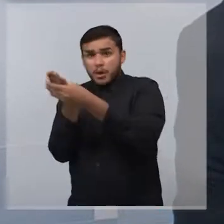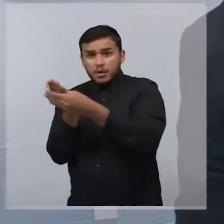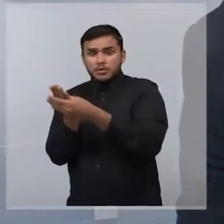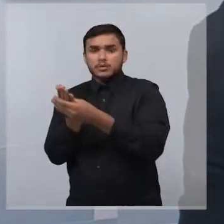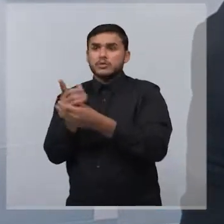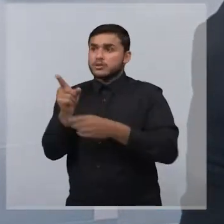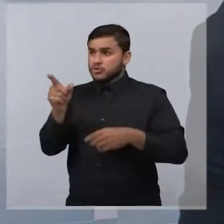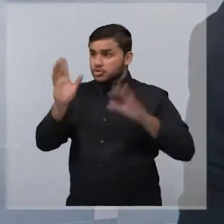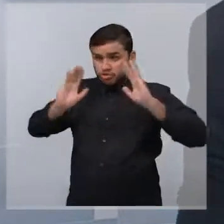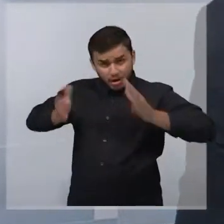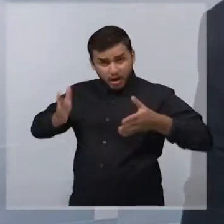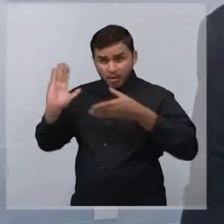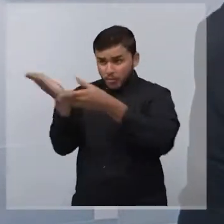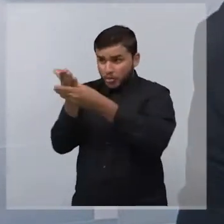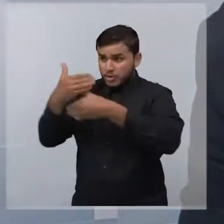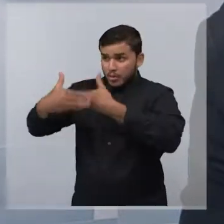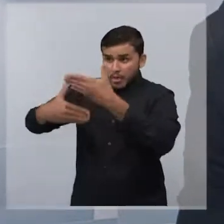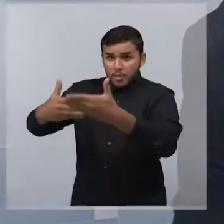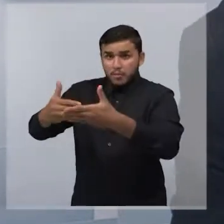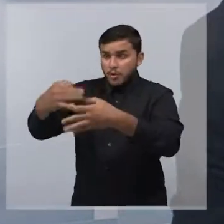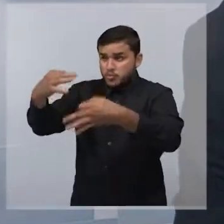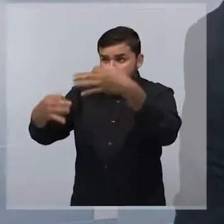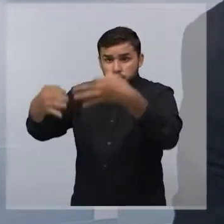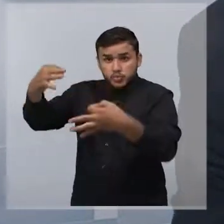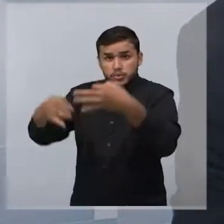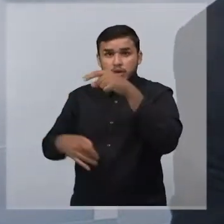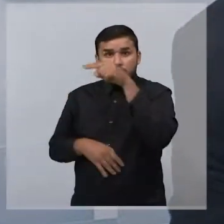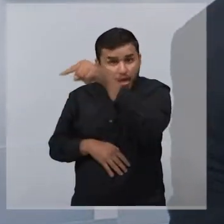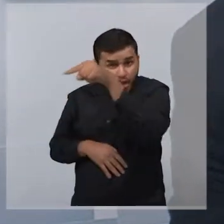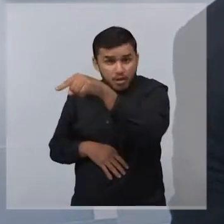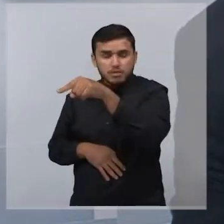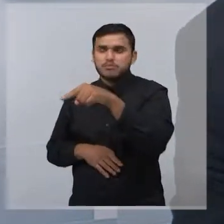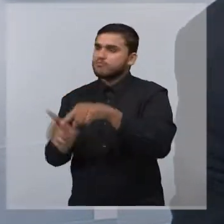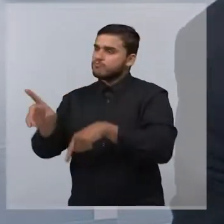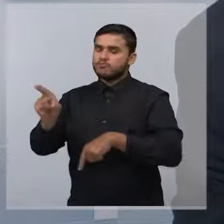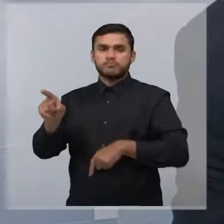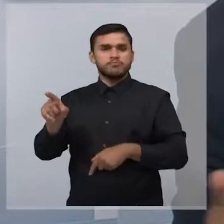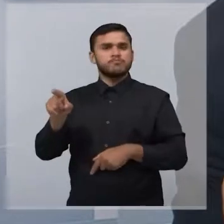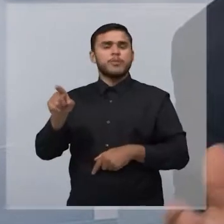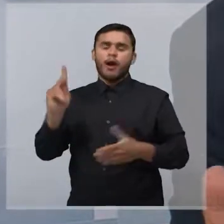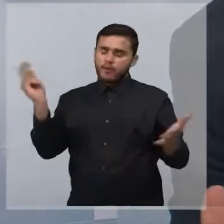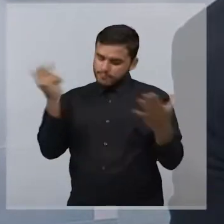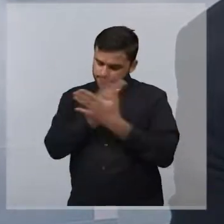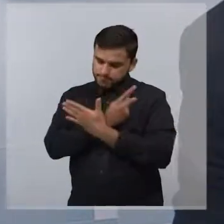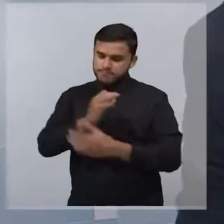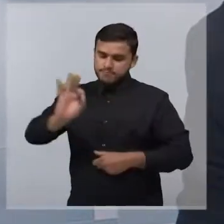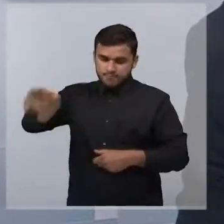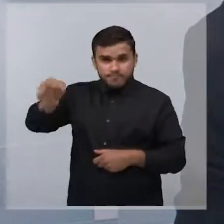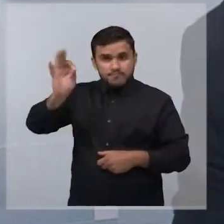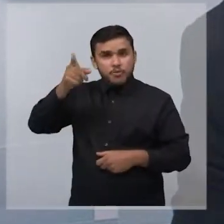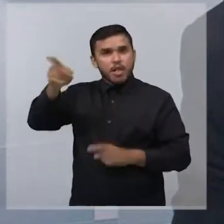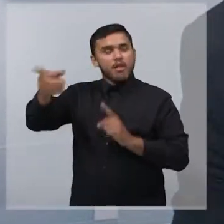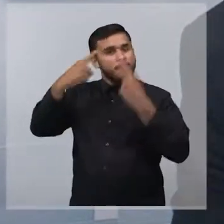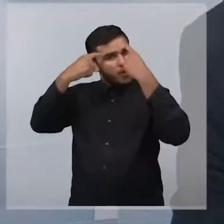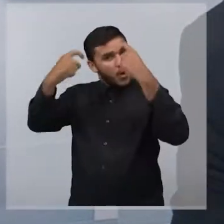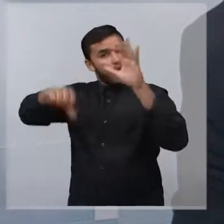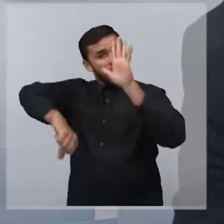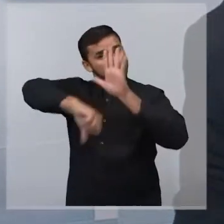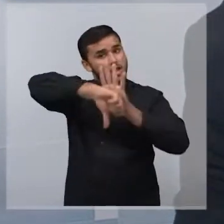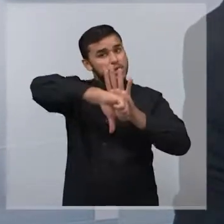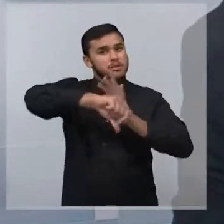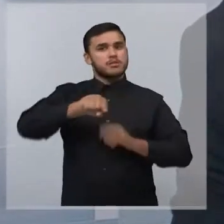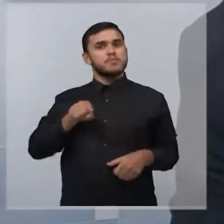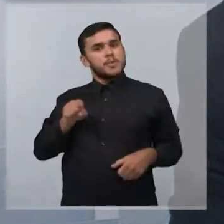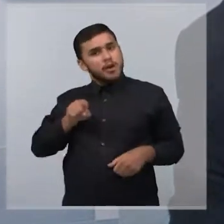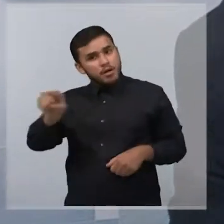você tem condenação, e no caso da Lei Maria da Penha, que pior, além de ter cometido um crime, você